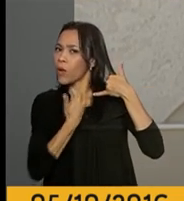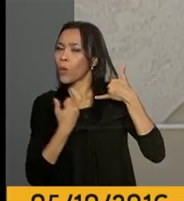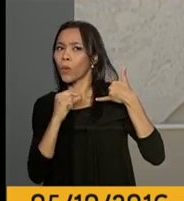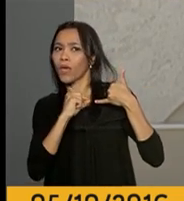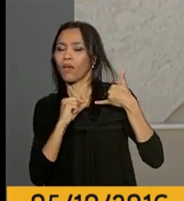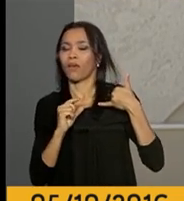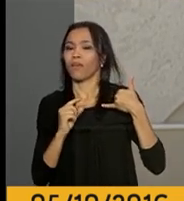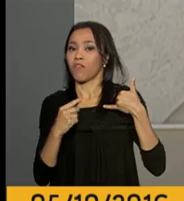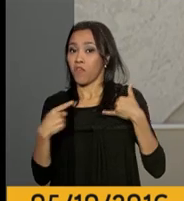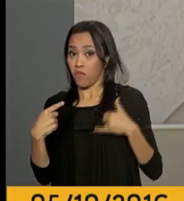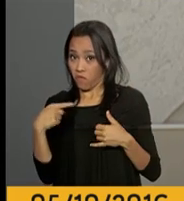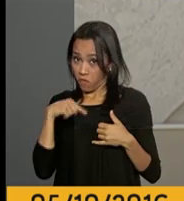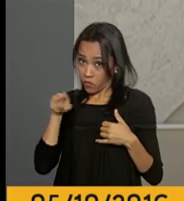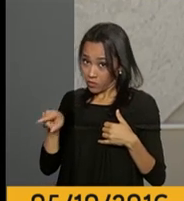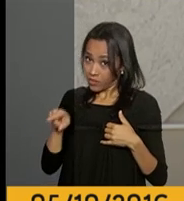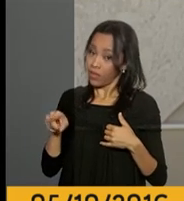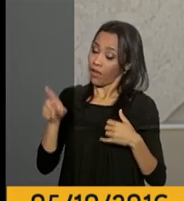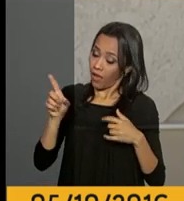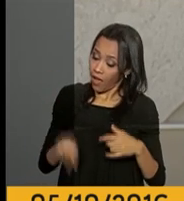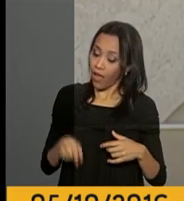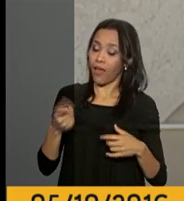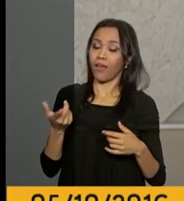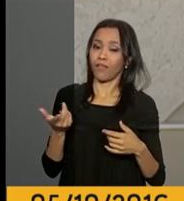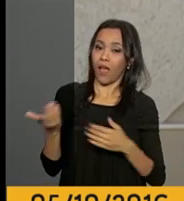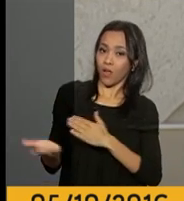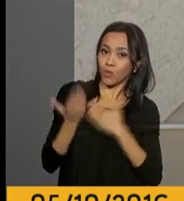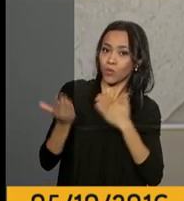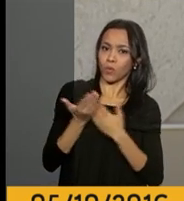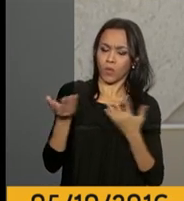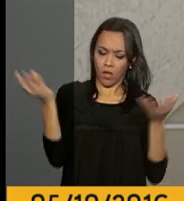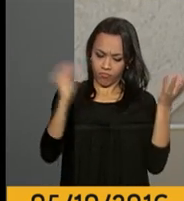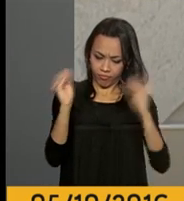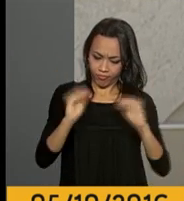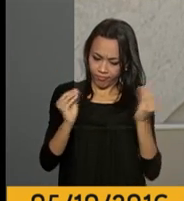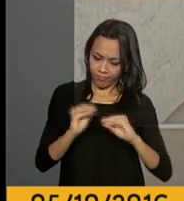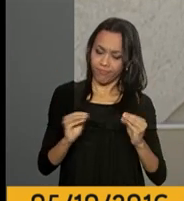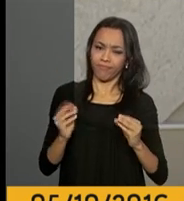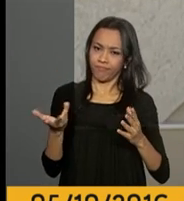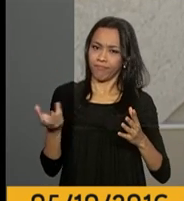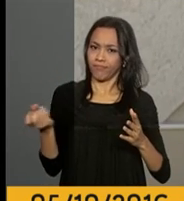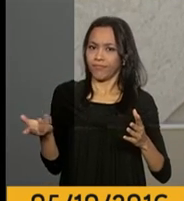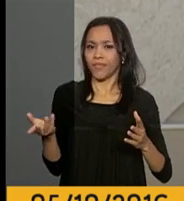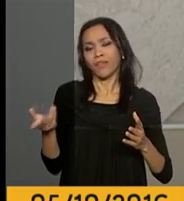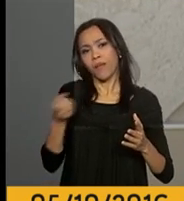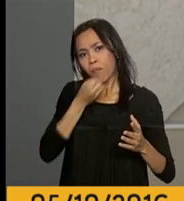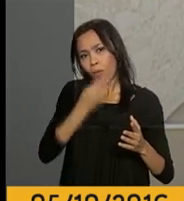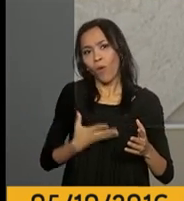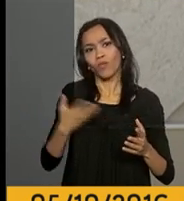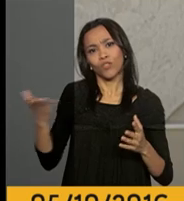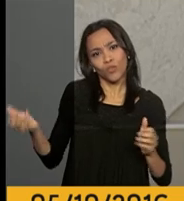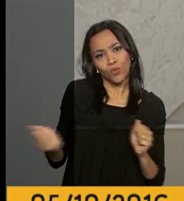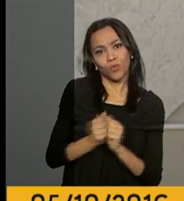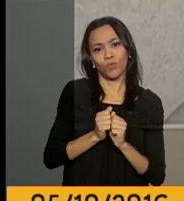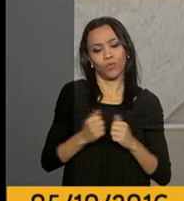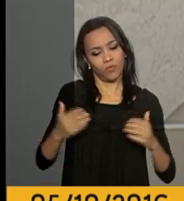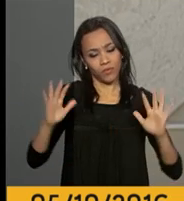foi constituinte de modo que seria extremamente útil se nós pudéssemos